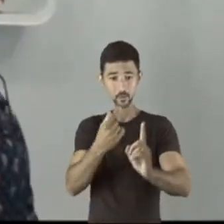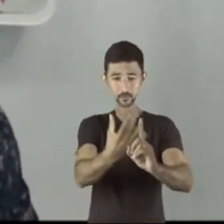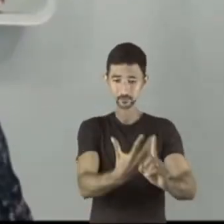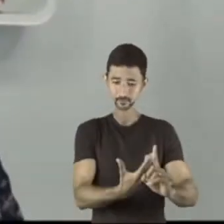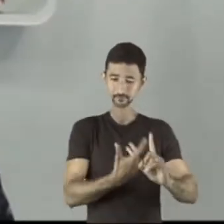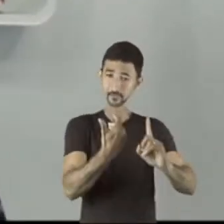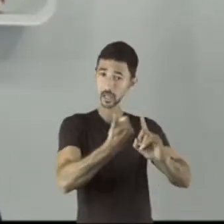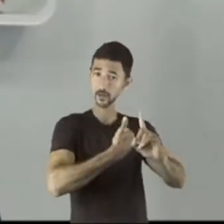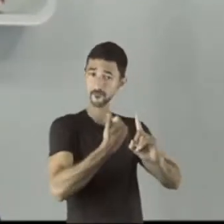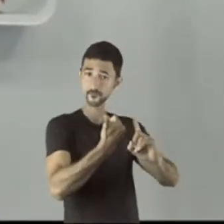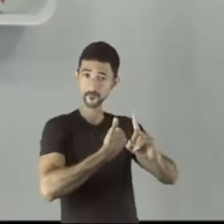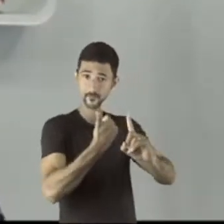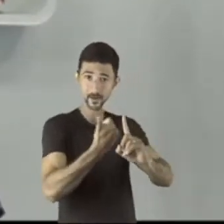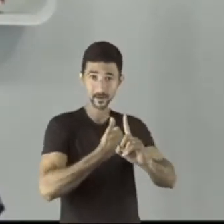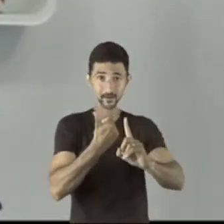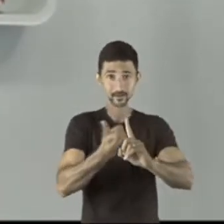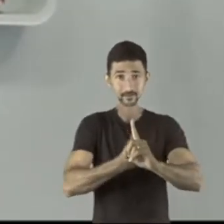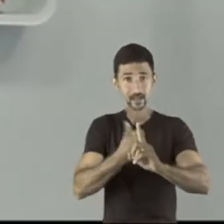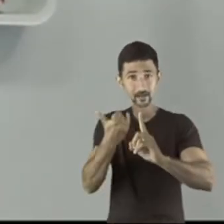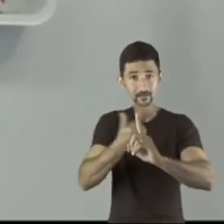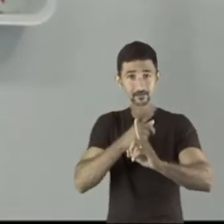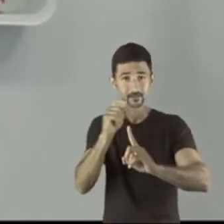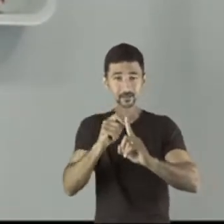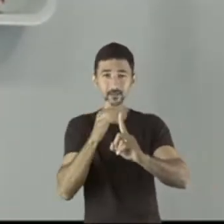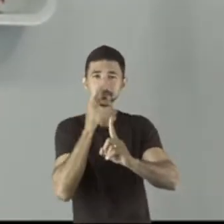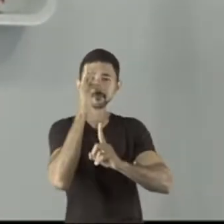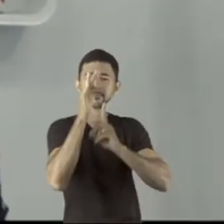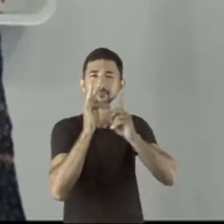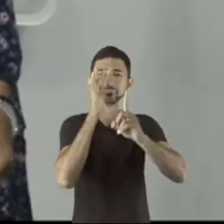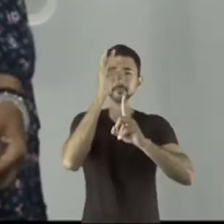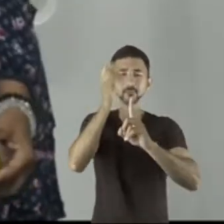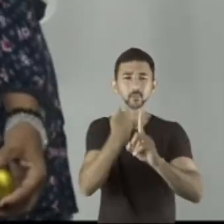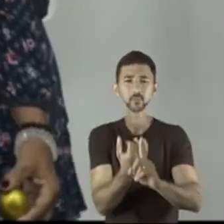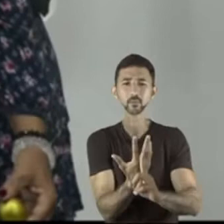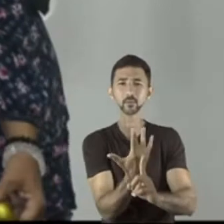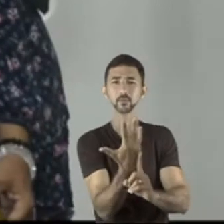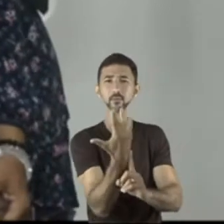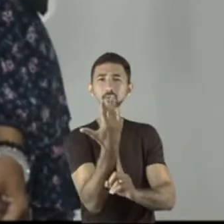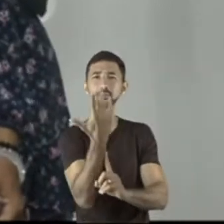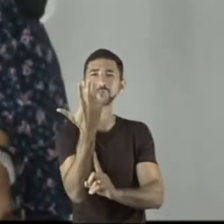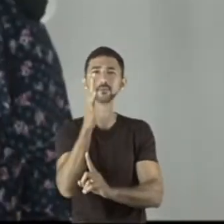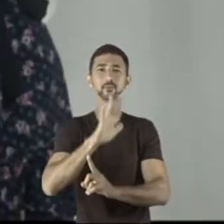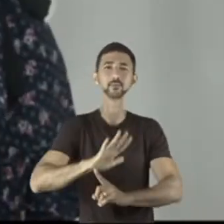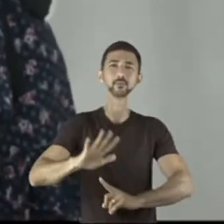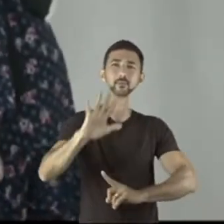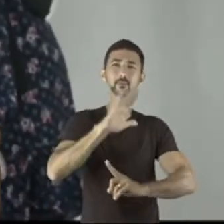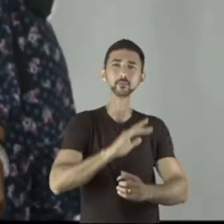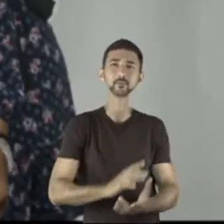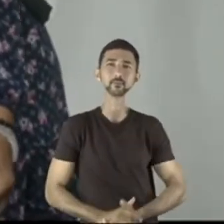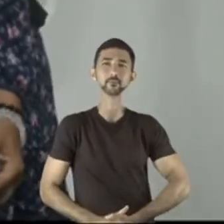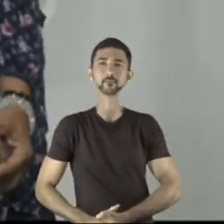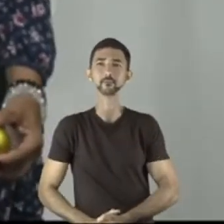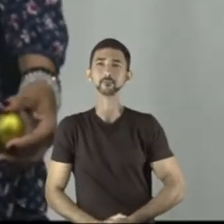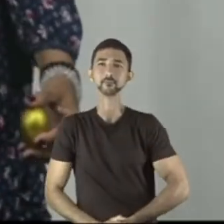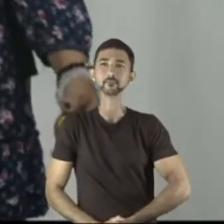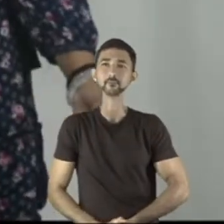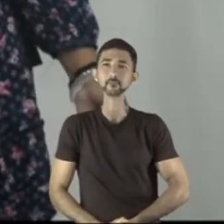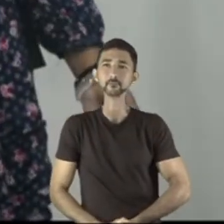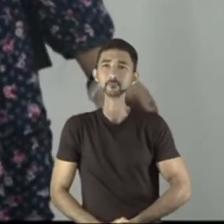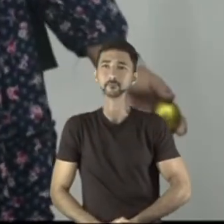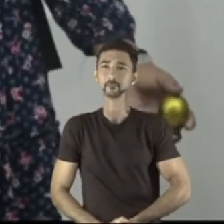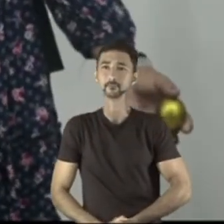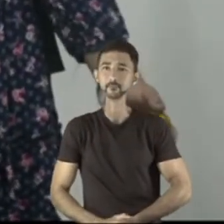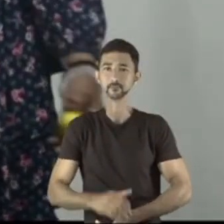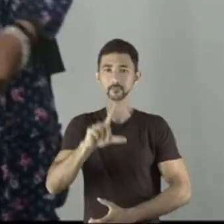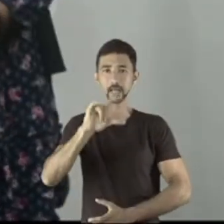meu amor que me disse assim que a flor do campo era um alecrim.